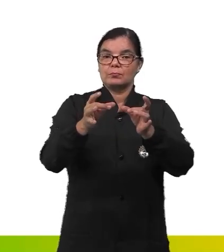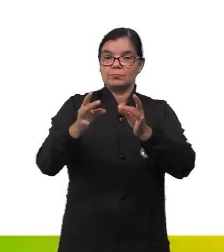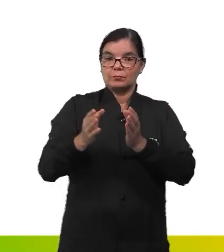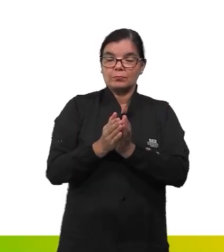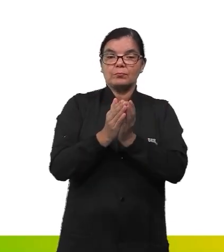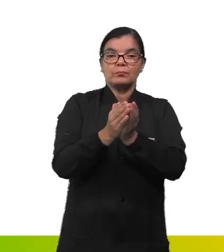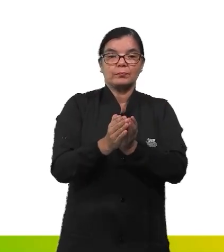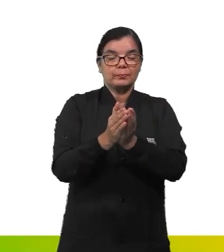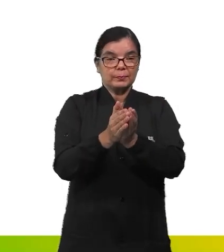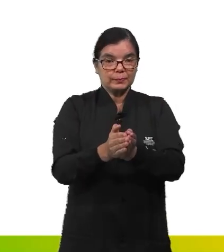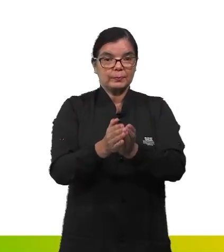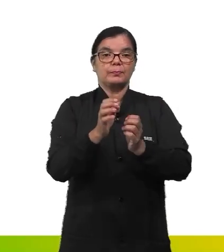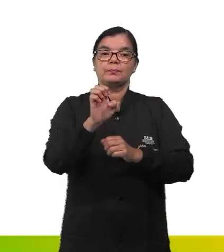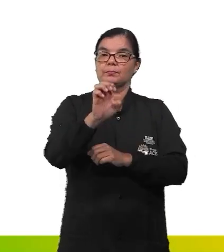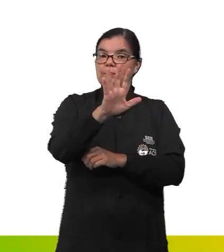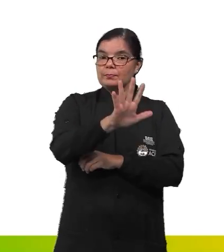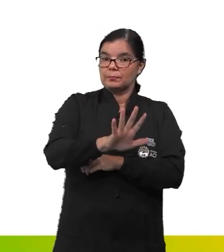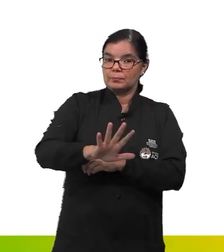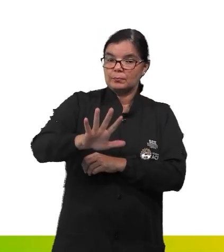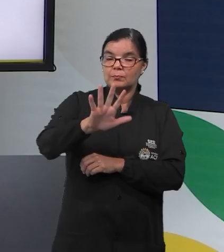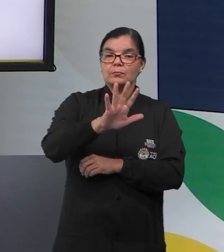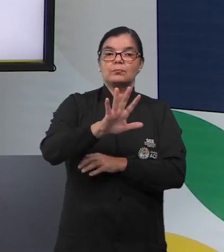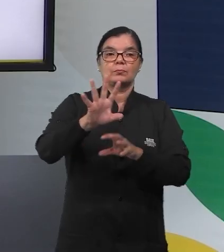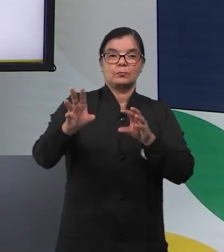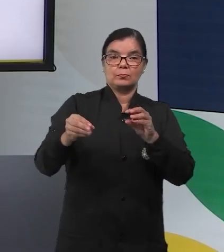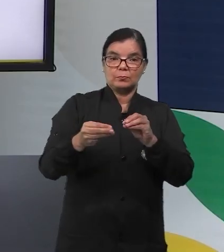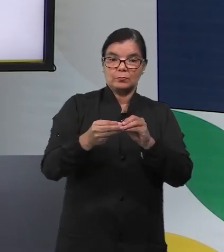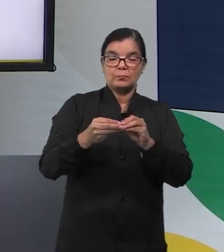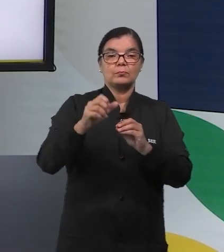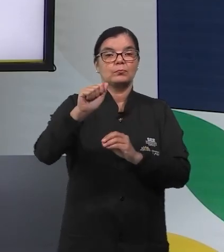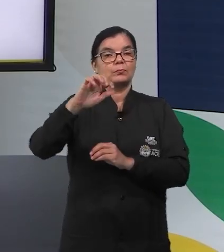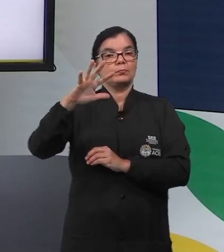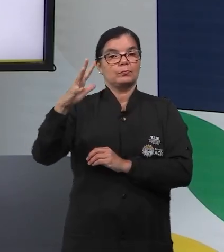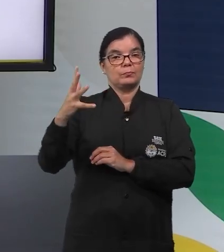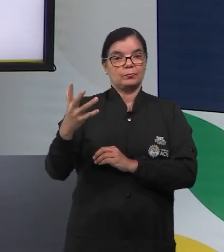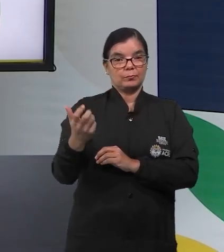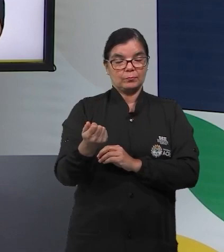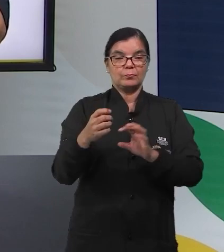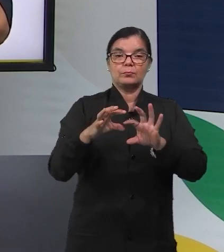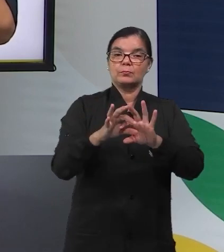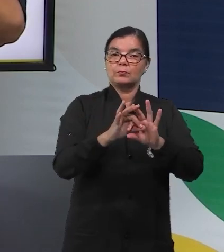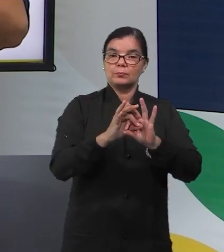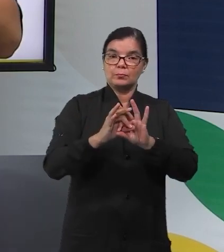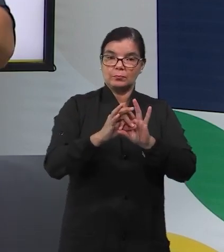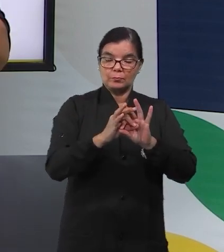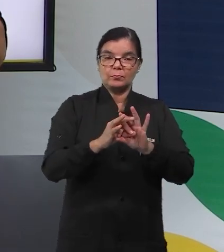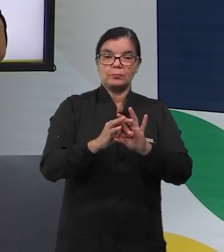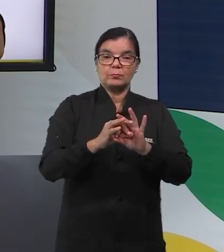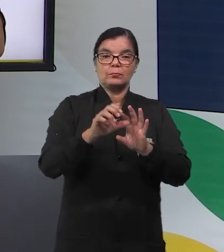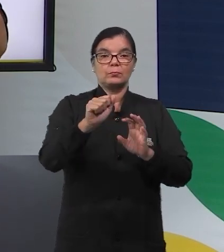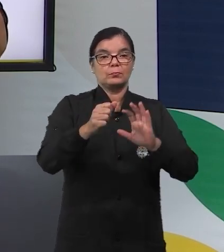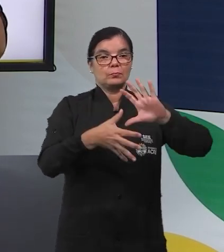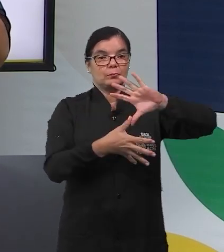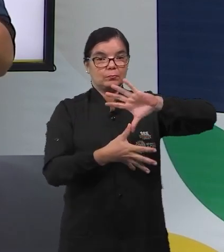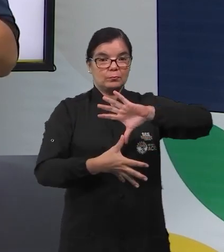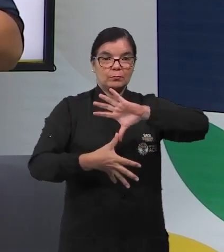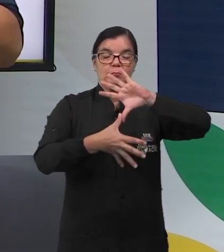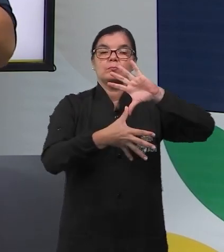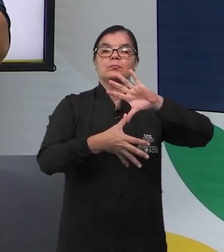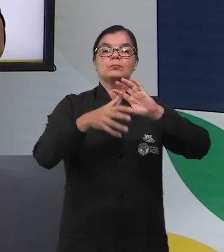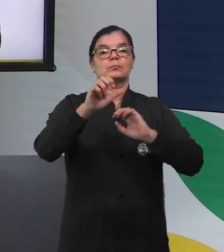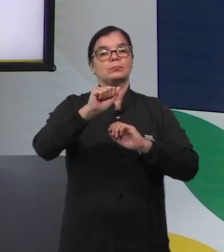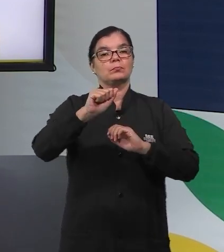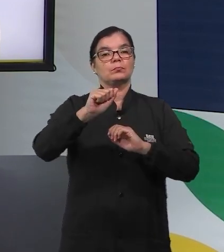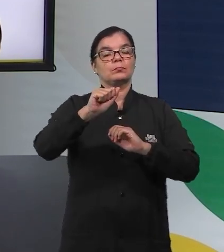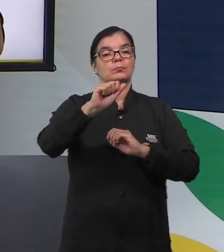marítimas. Então, a Europa se integra com a África, se integra com a América, se integra